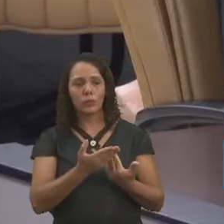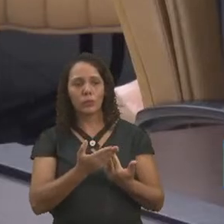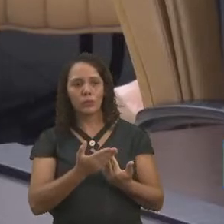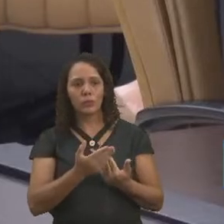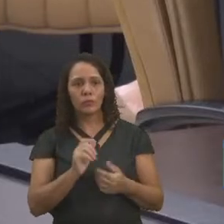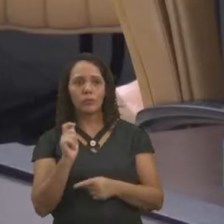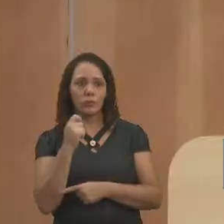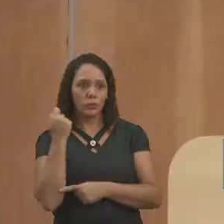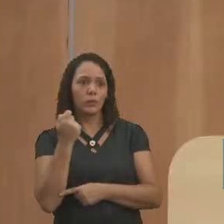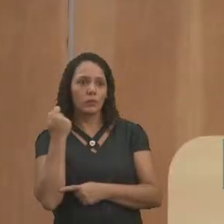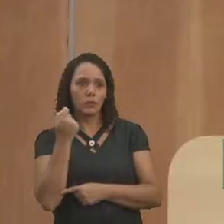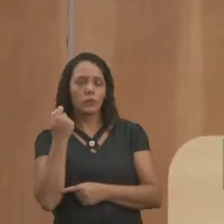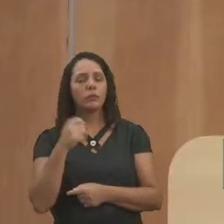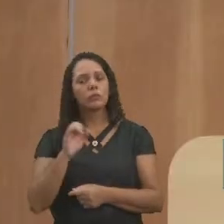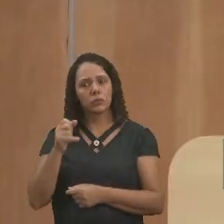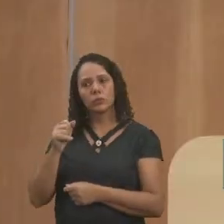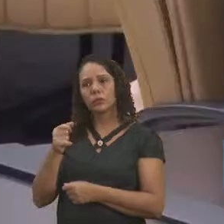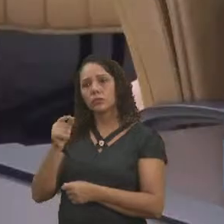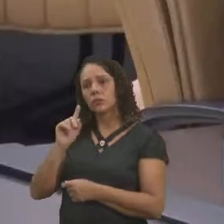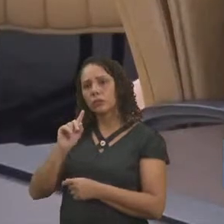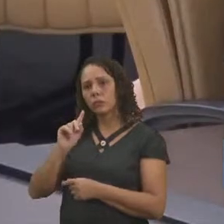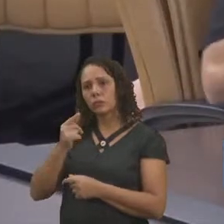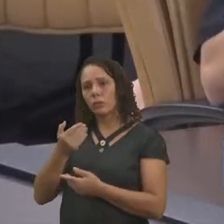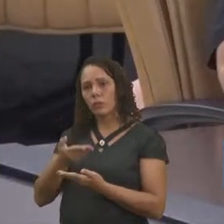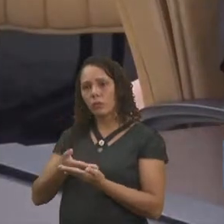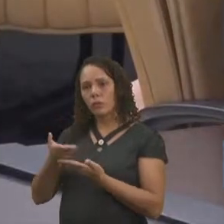bem grave, né? Se for Posso verdade. disponibilizar, sim.